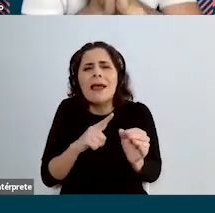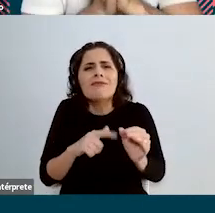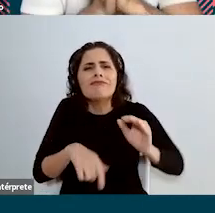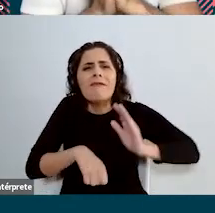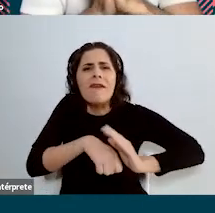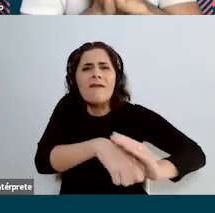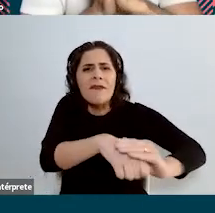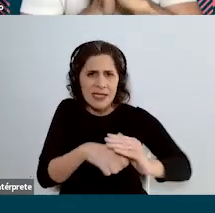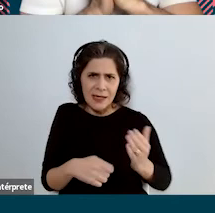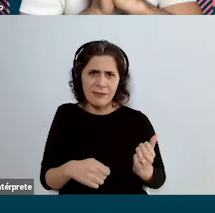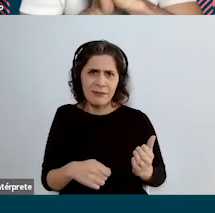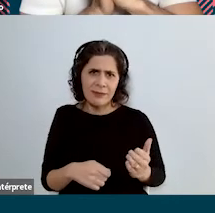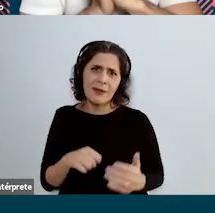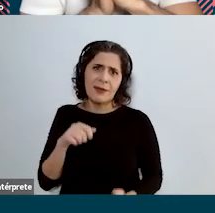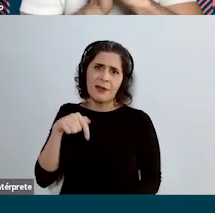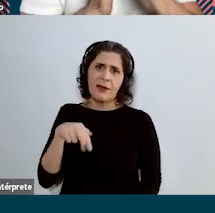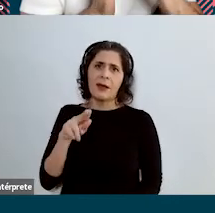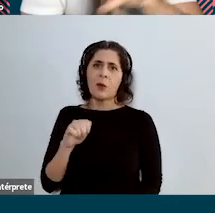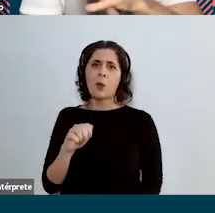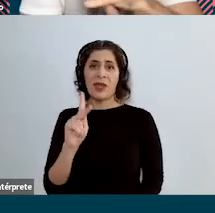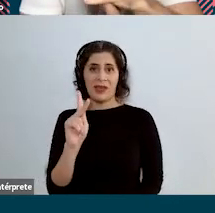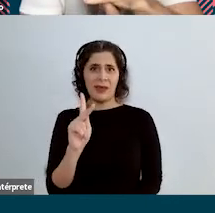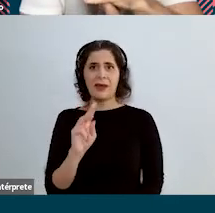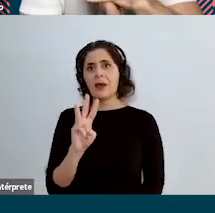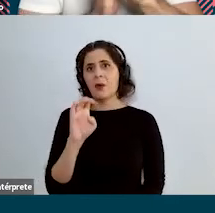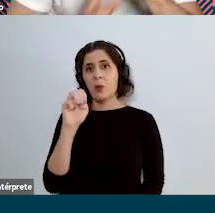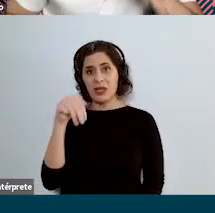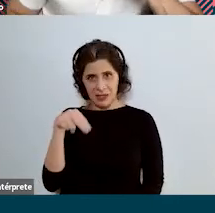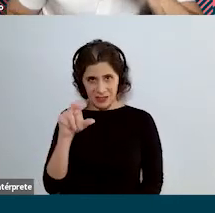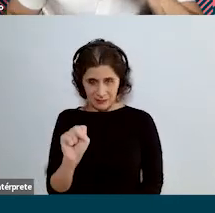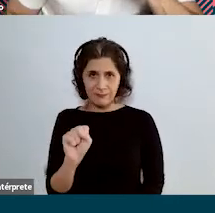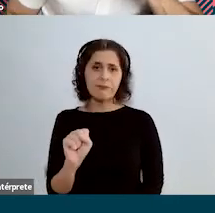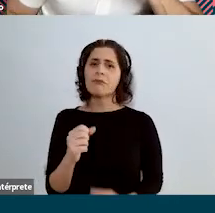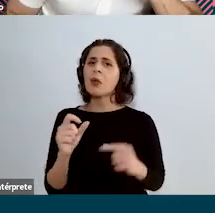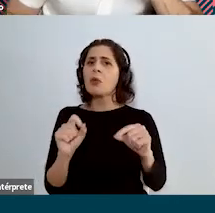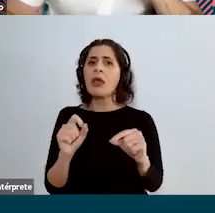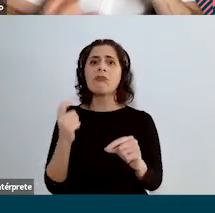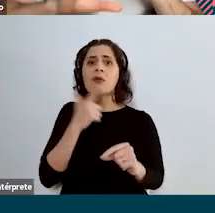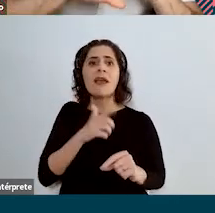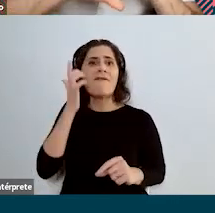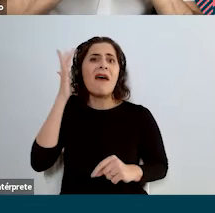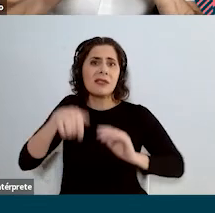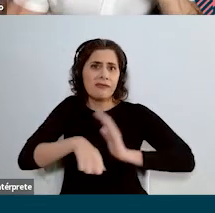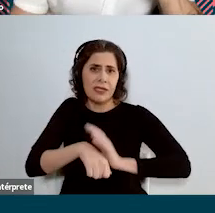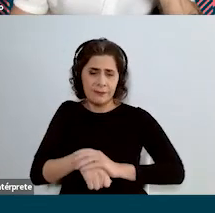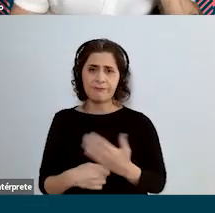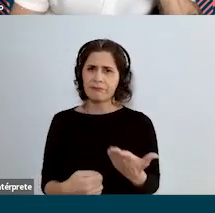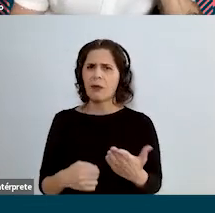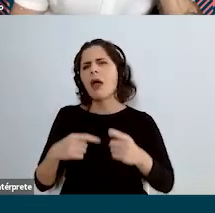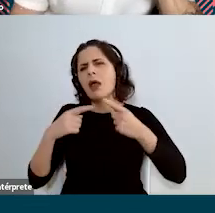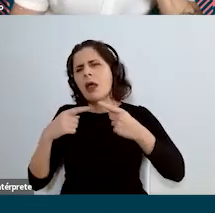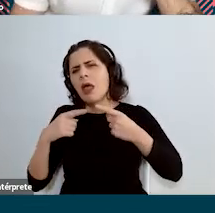fazer, que vai trazer um valor muito grande para nossos usuários. Então, a gente pegou todas